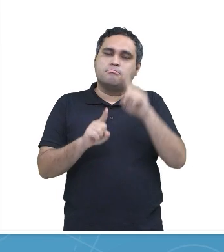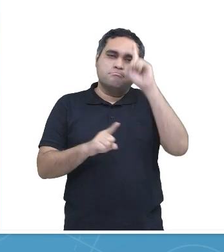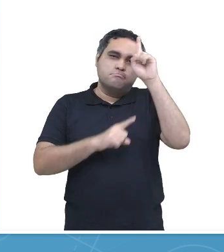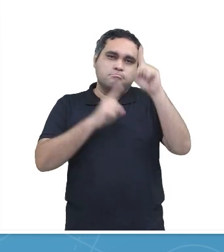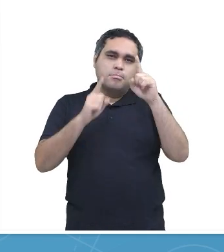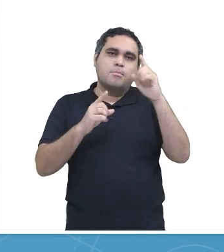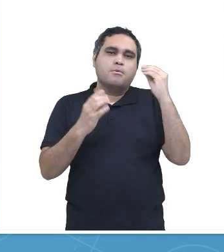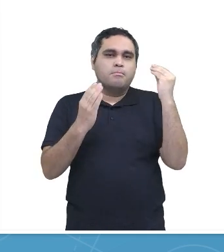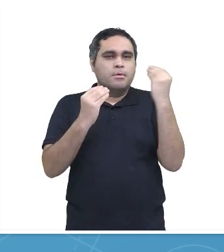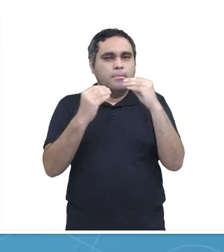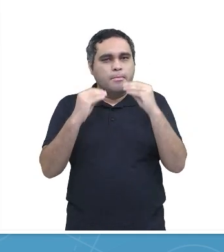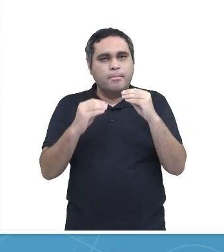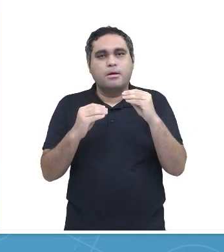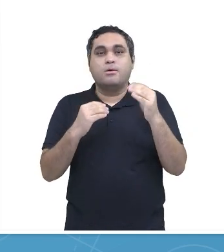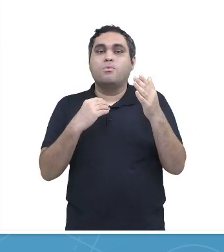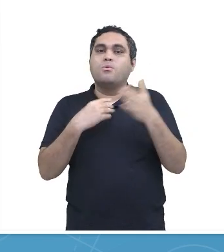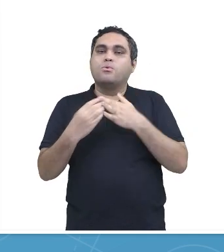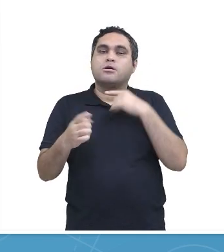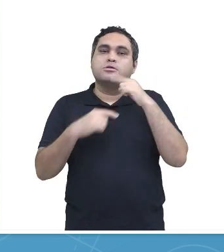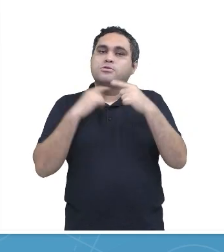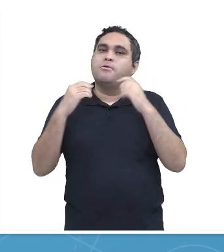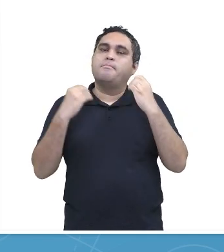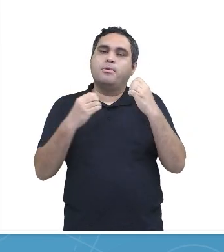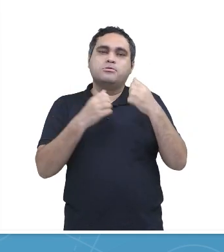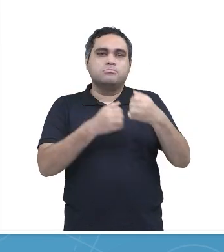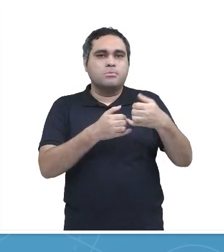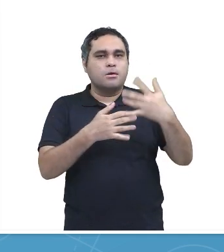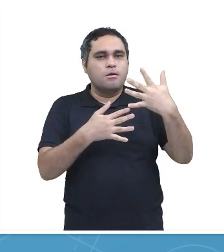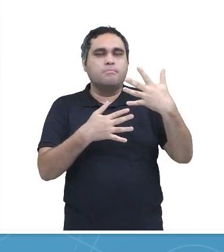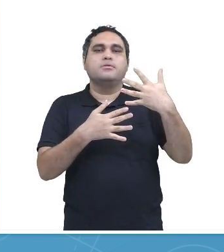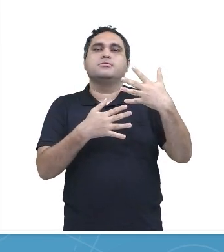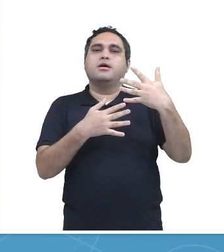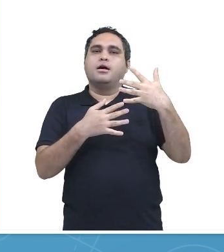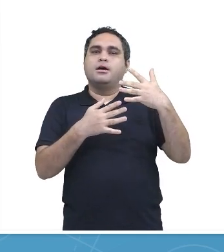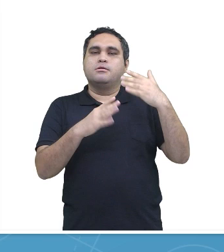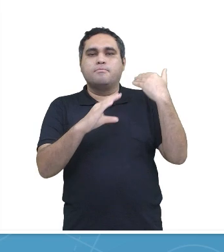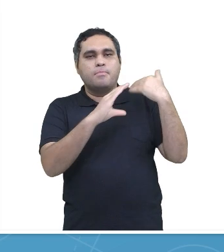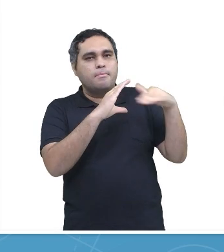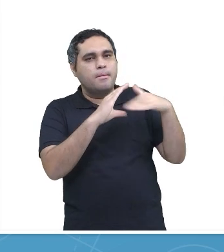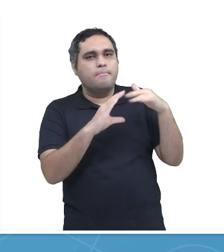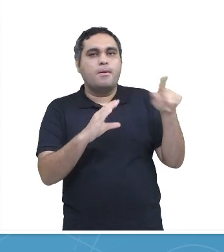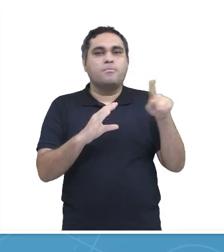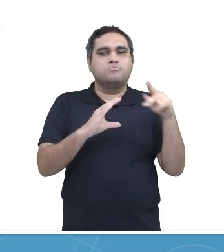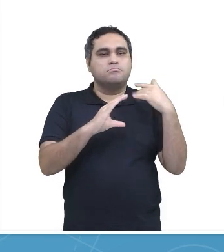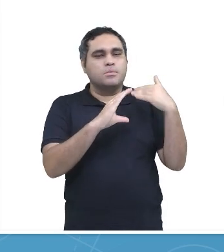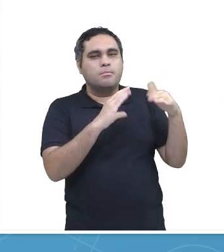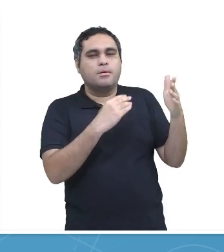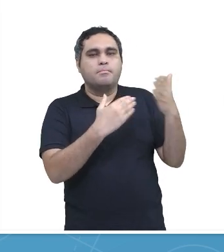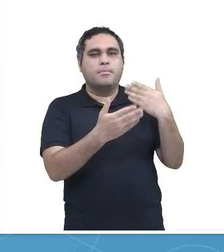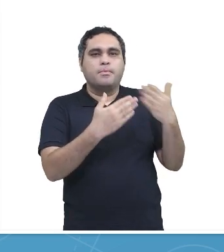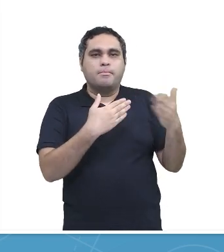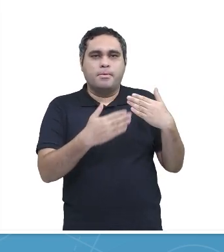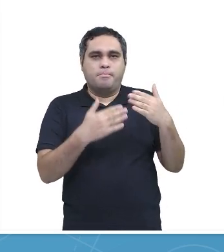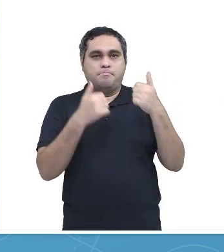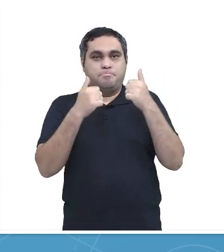dúvida, utilizem o chat público também aí, ou então o privado, para sanar dúvidas em relação a essa